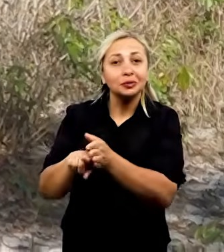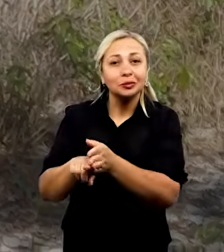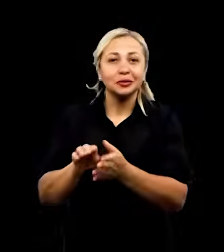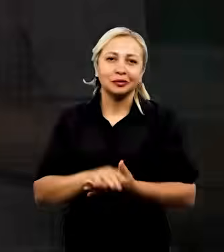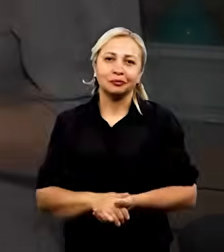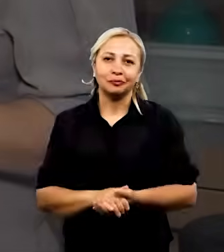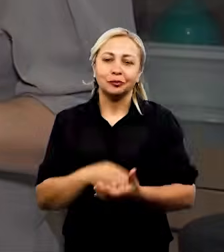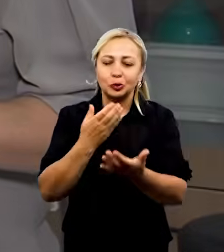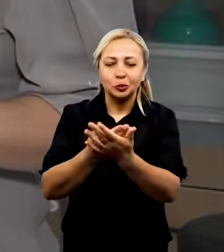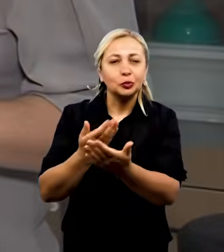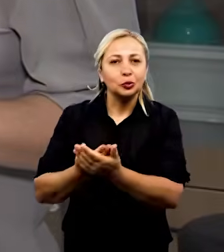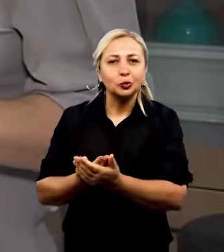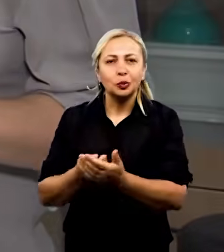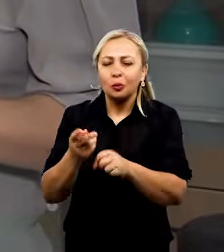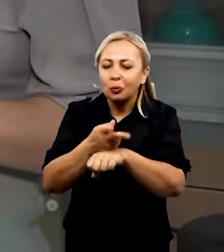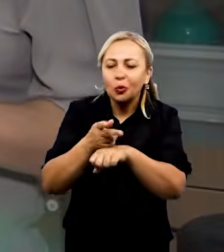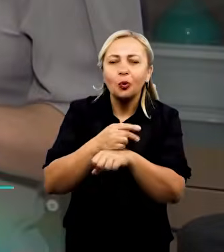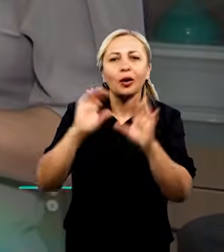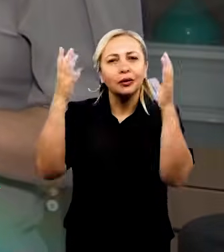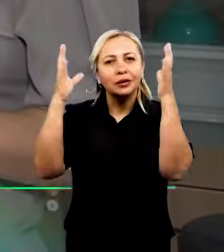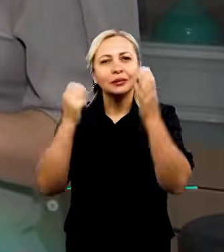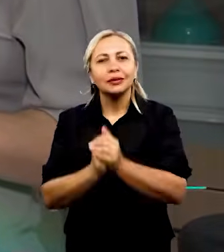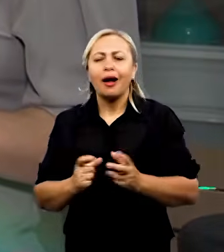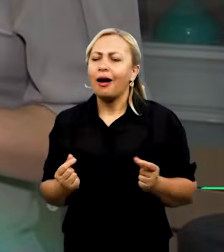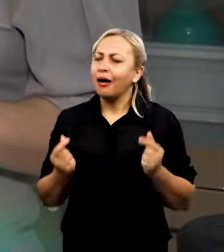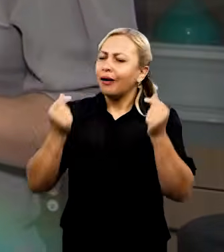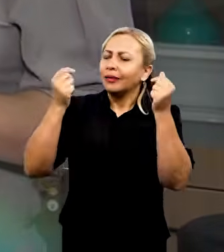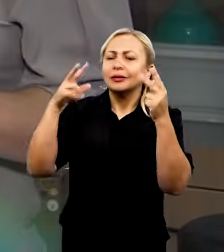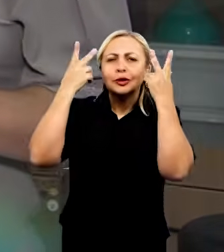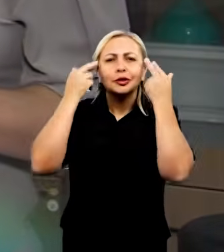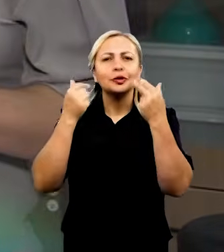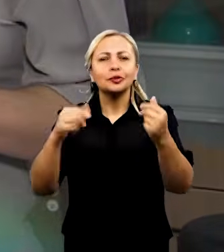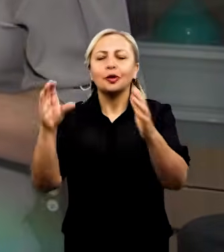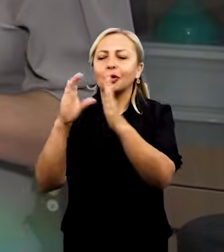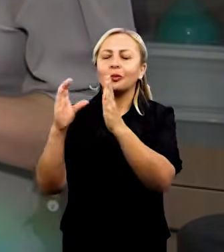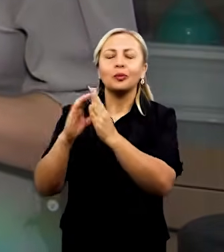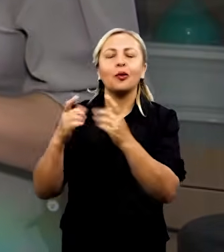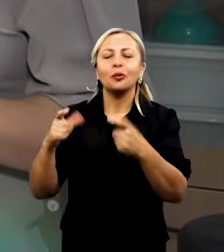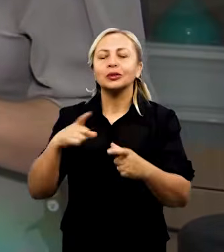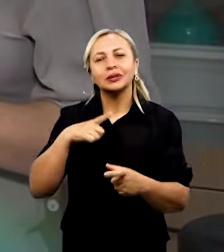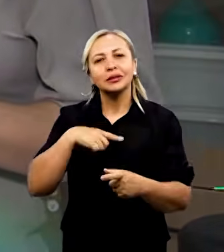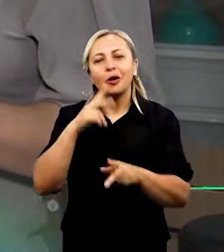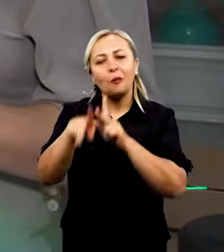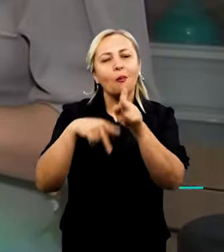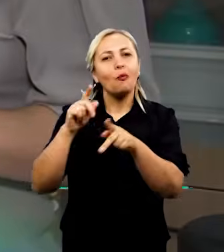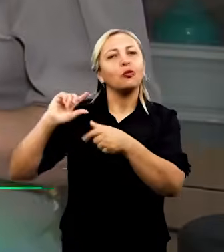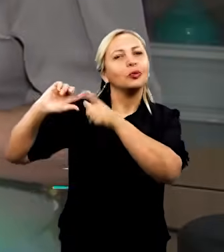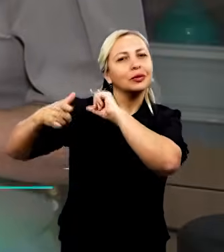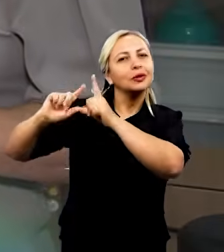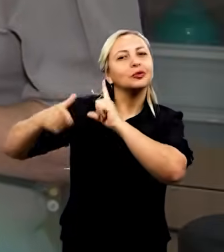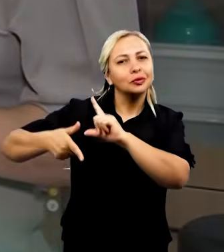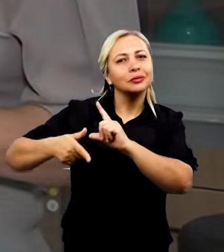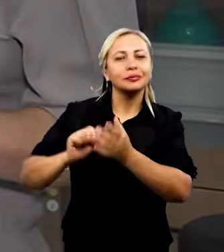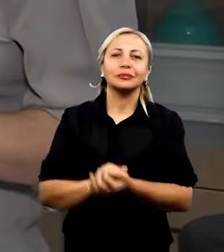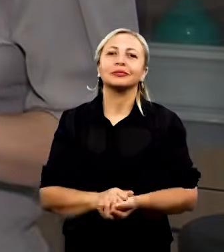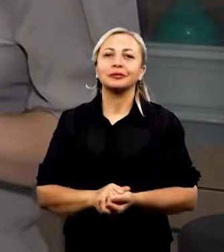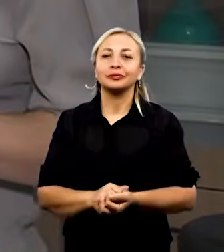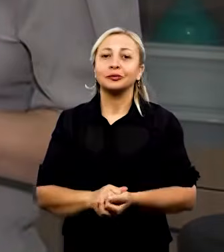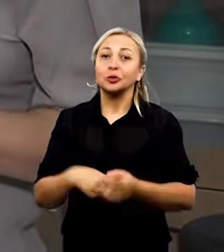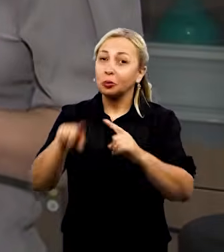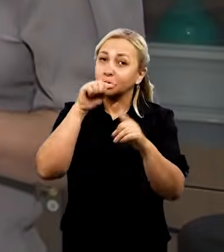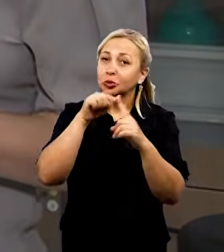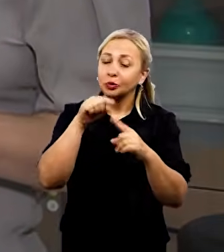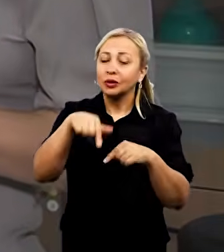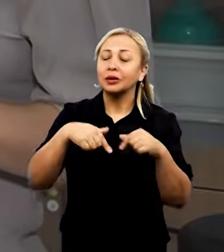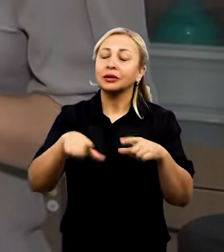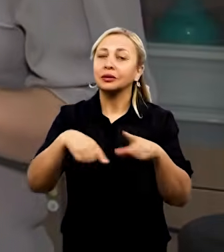pesquisadores. Os estudos buscam analisar a riqueza natural das comunidades onde residem os povos tradicionais. Um dos objetivos